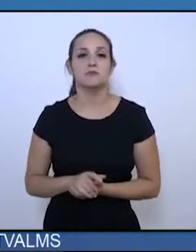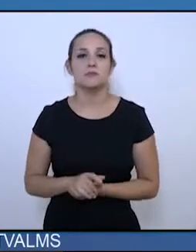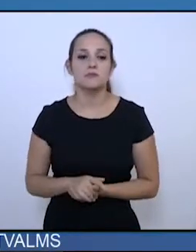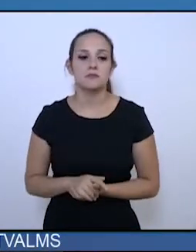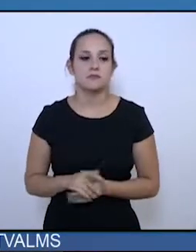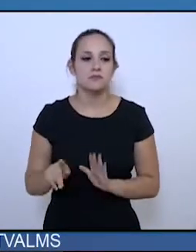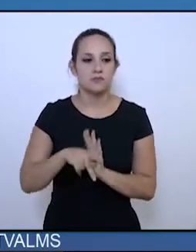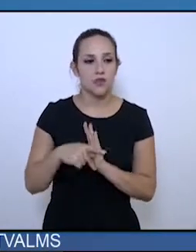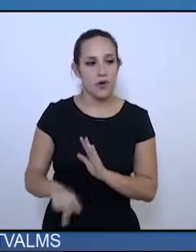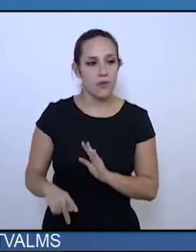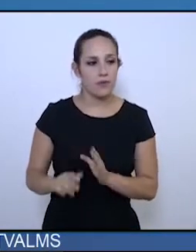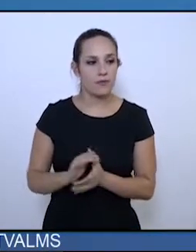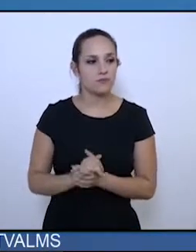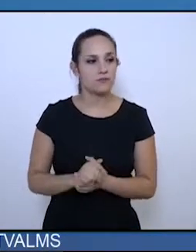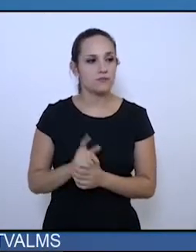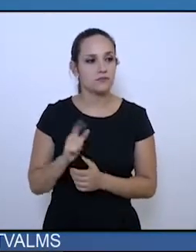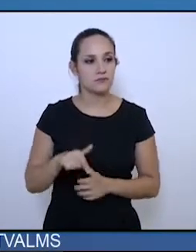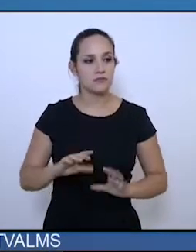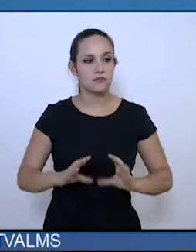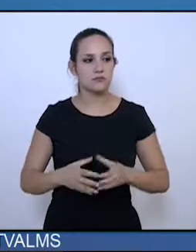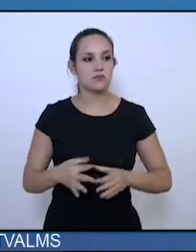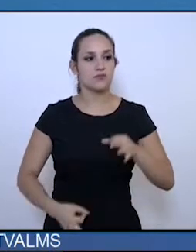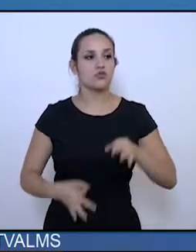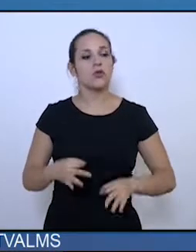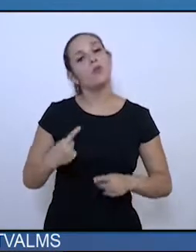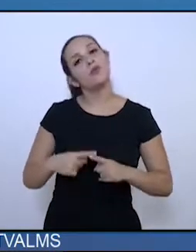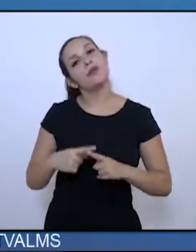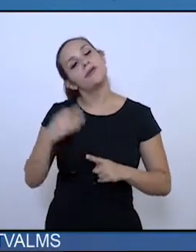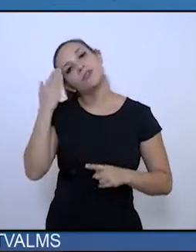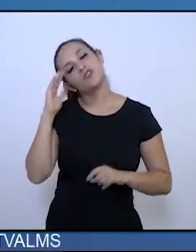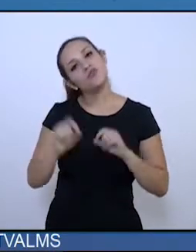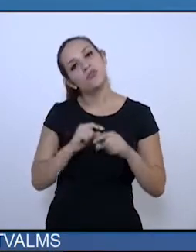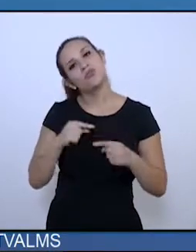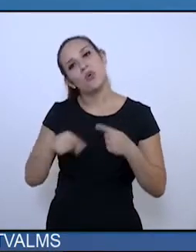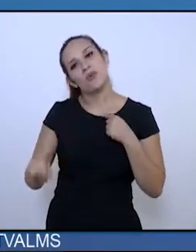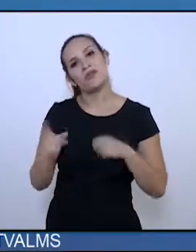de juízes, né, que têm um entendimento da inconstitucionalidade